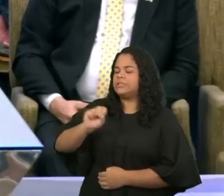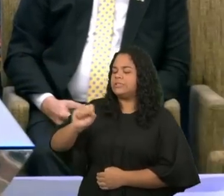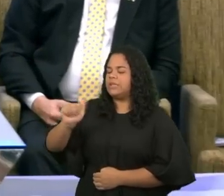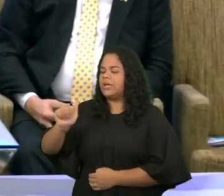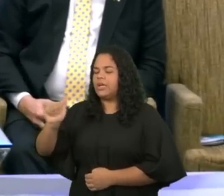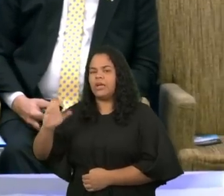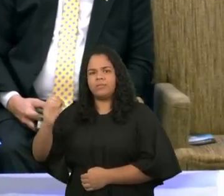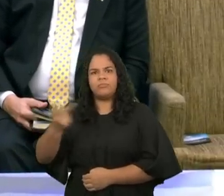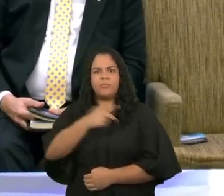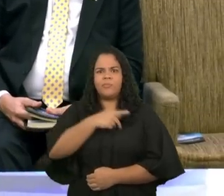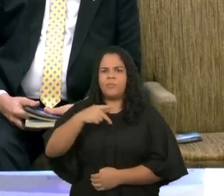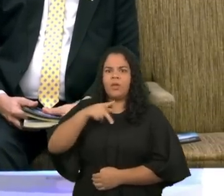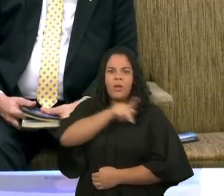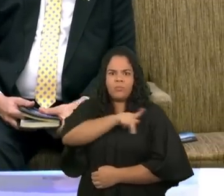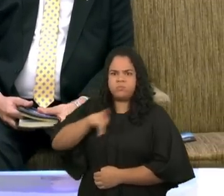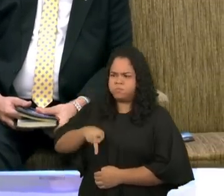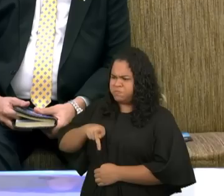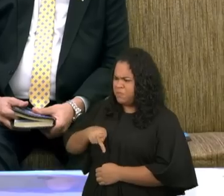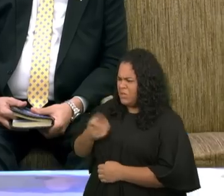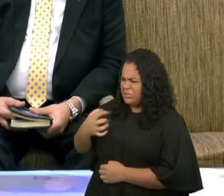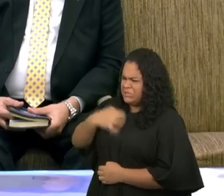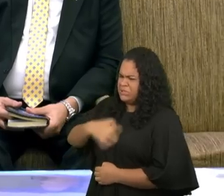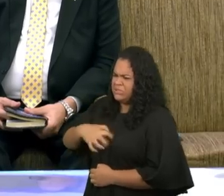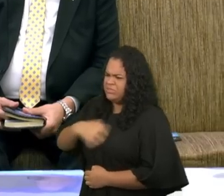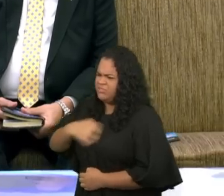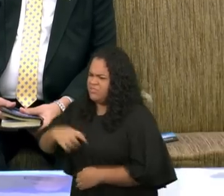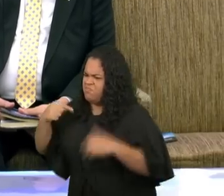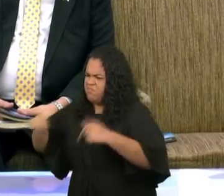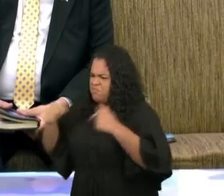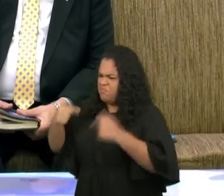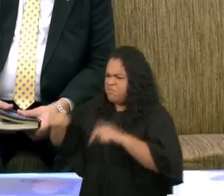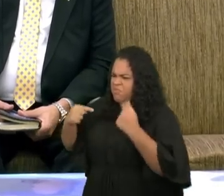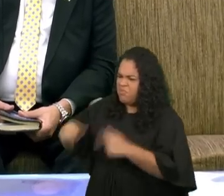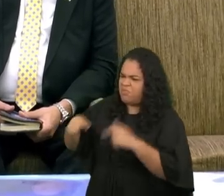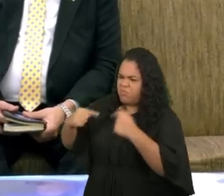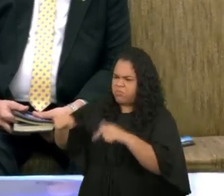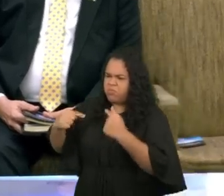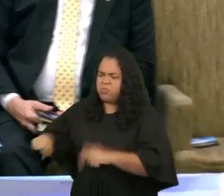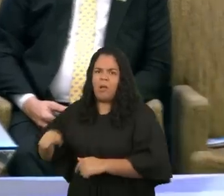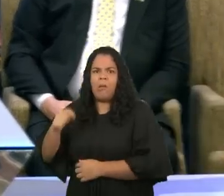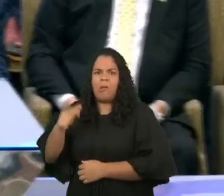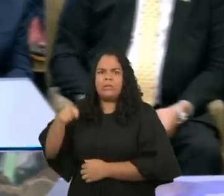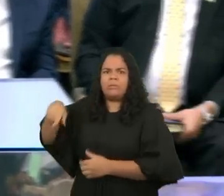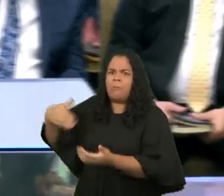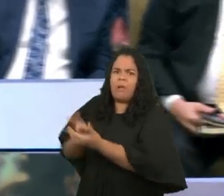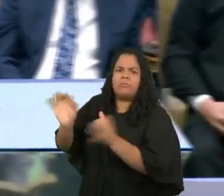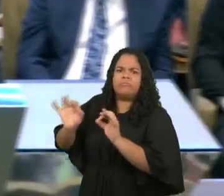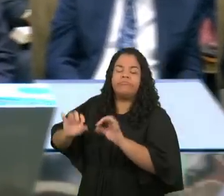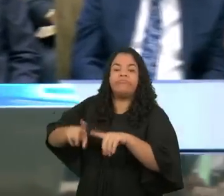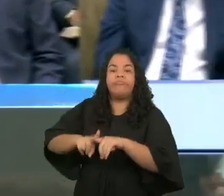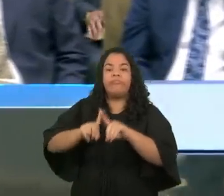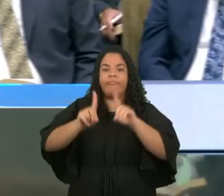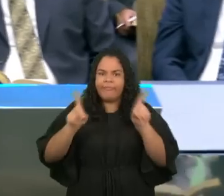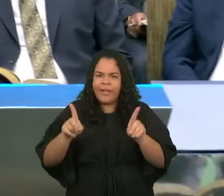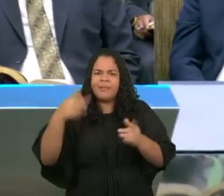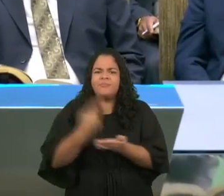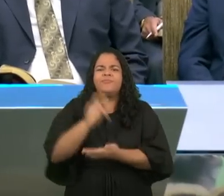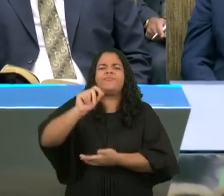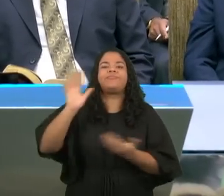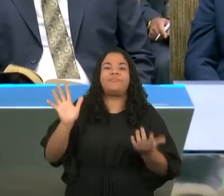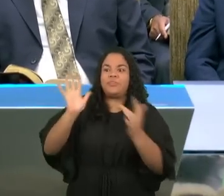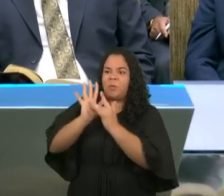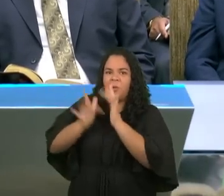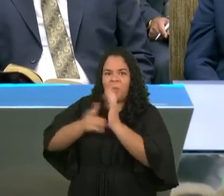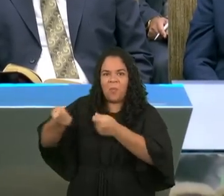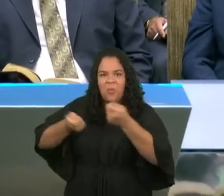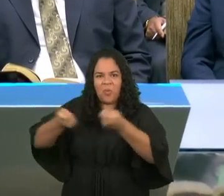dele, desafiava ele na aula de filosofia. Mas o senhor me contou que um dia Jesus permitiu. Por que Jesus permitiu? Porque